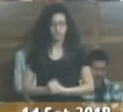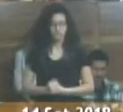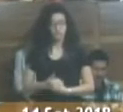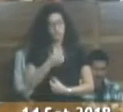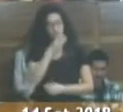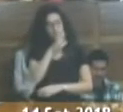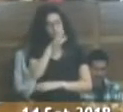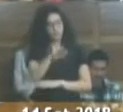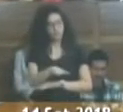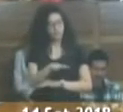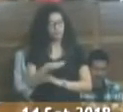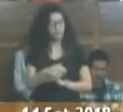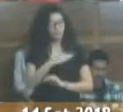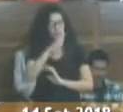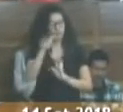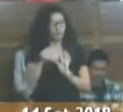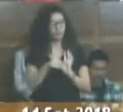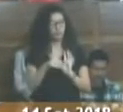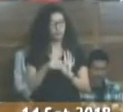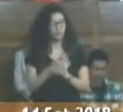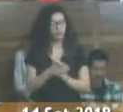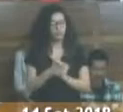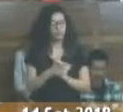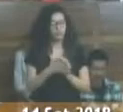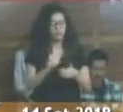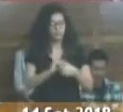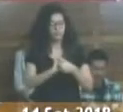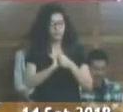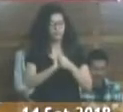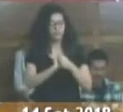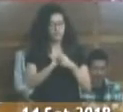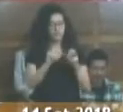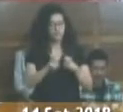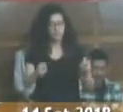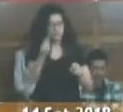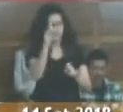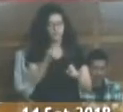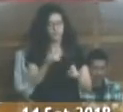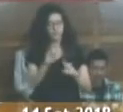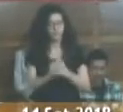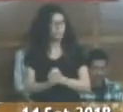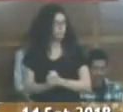Boa tarde a todos e a todas. Cumprimentar quem está aqui na mesa, né?